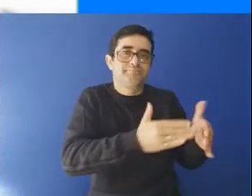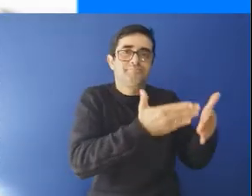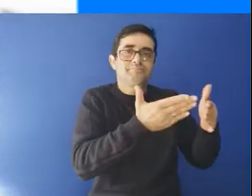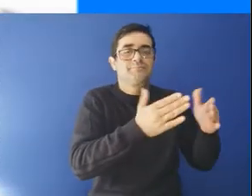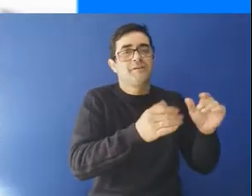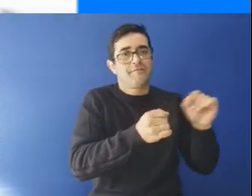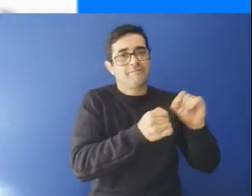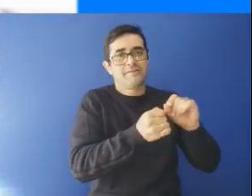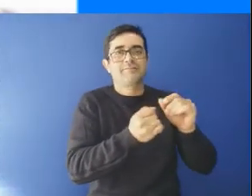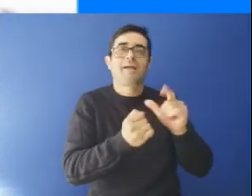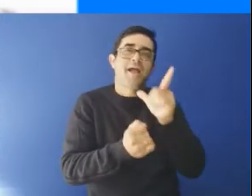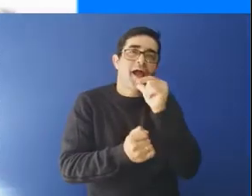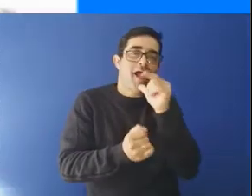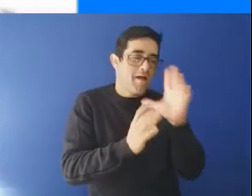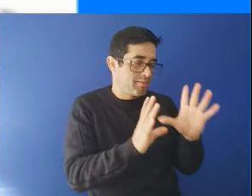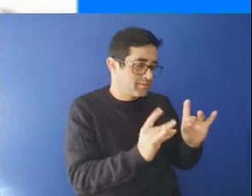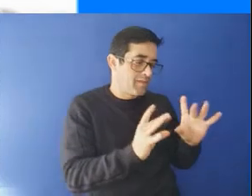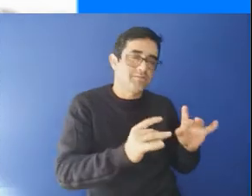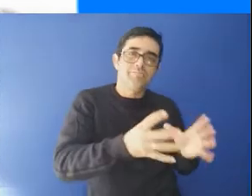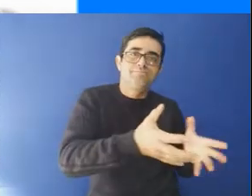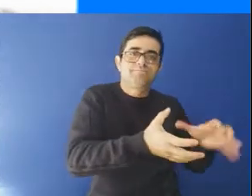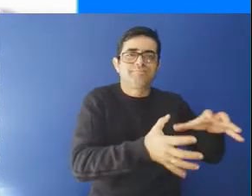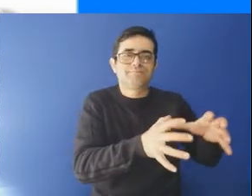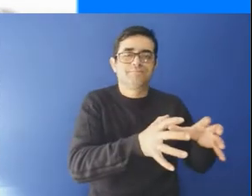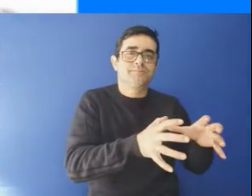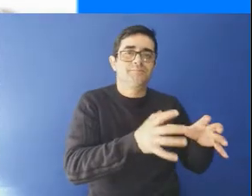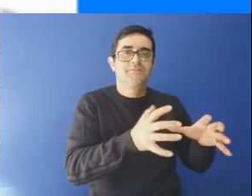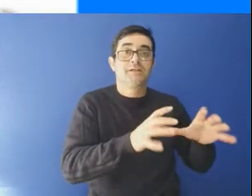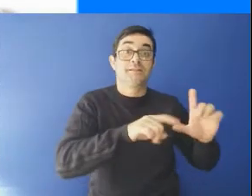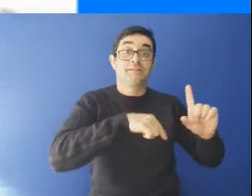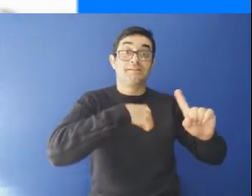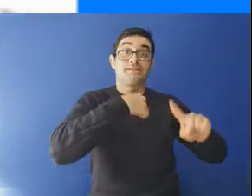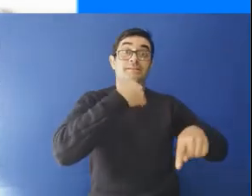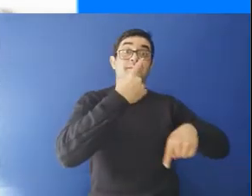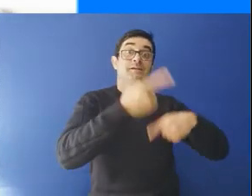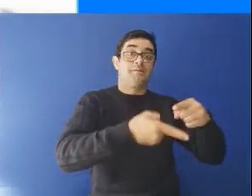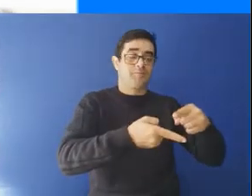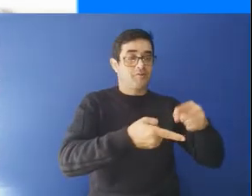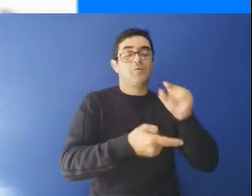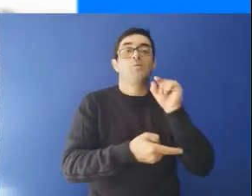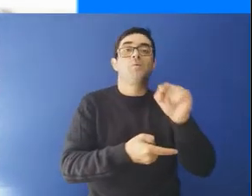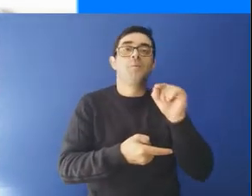exatamente porque quando ele está molhado ele é bastante plástico, mas ele também se torna bastante